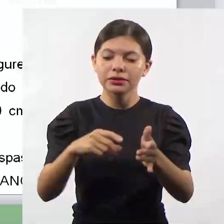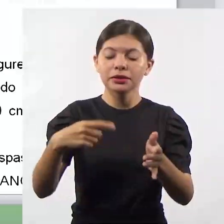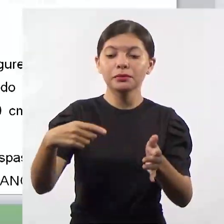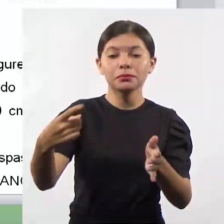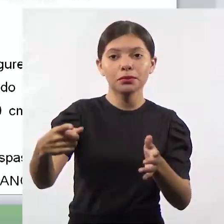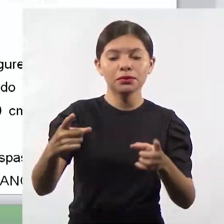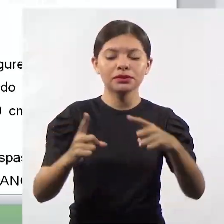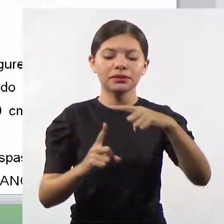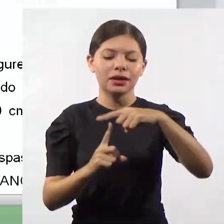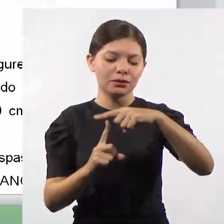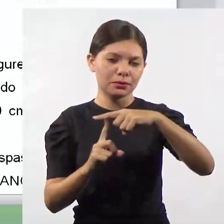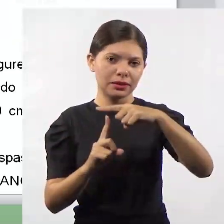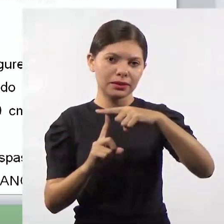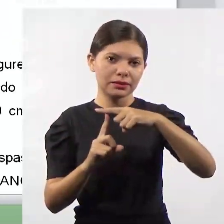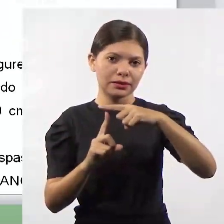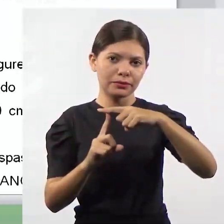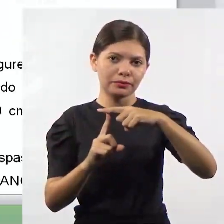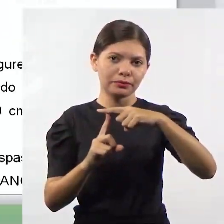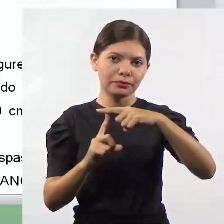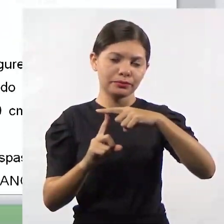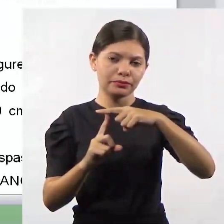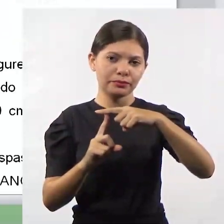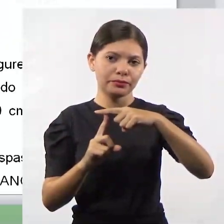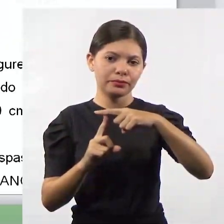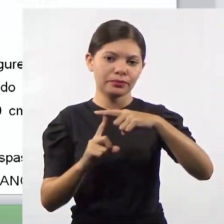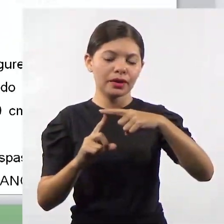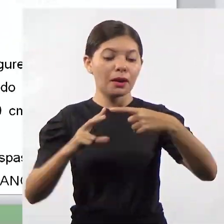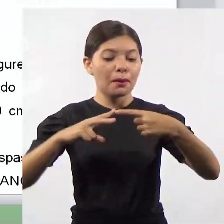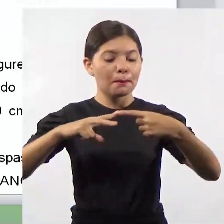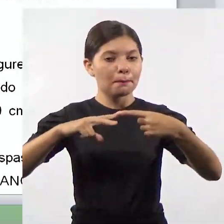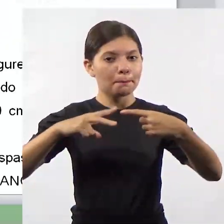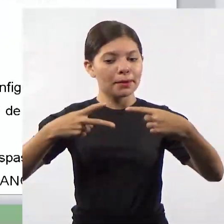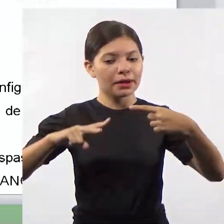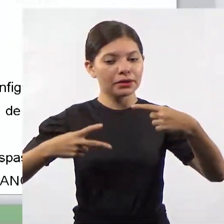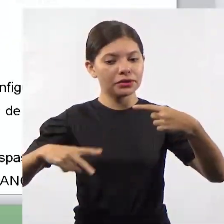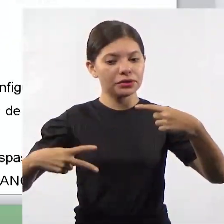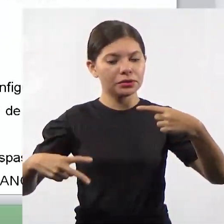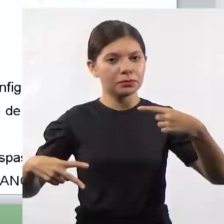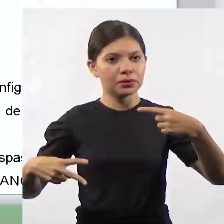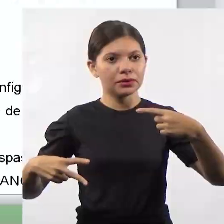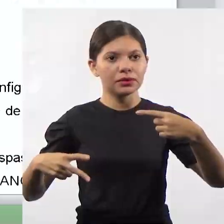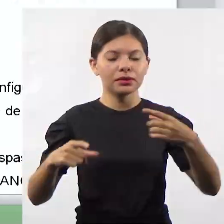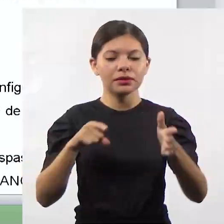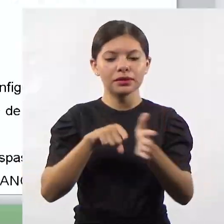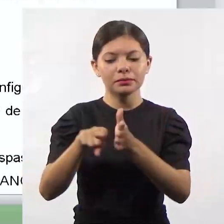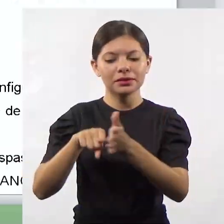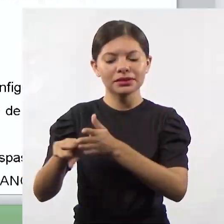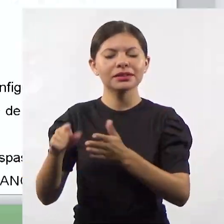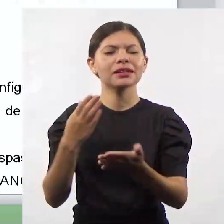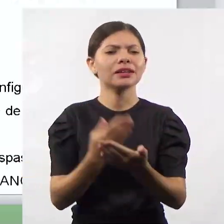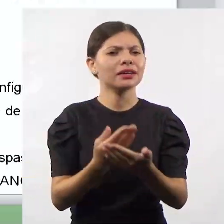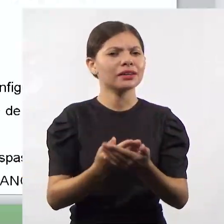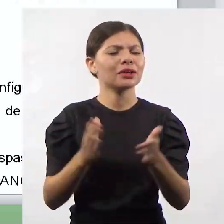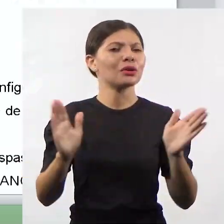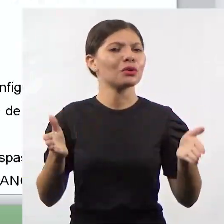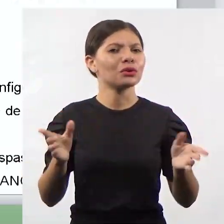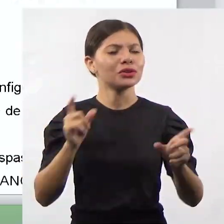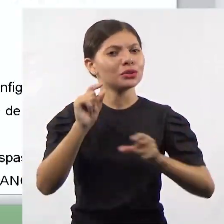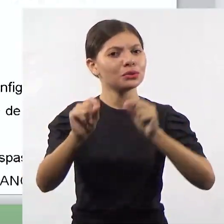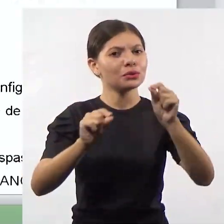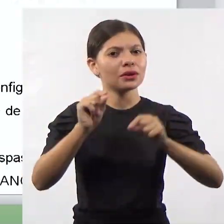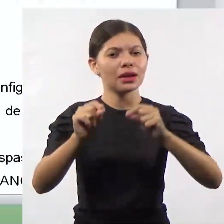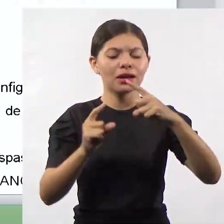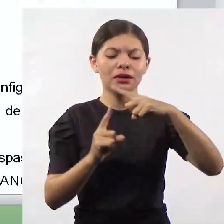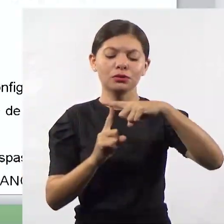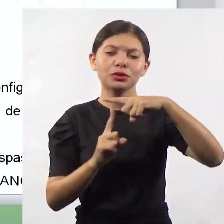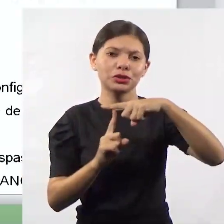da pesquisa, o paradigma da pesquisa. E nesse episódio a gente está vendo o quê? O